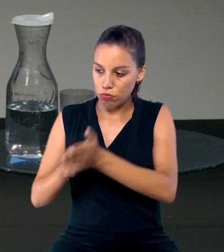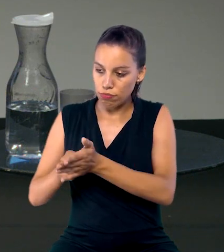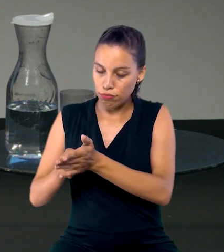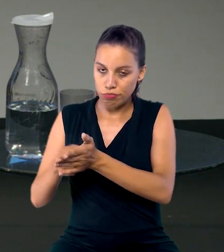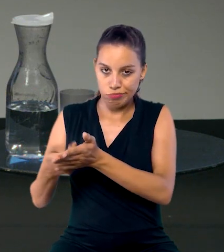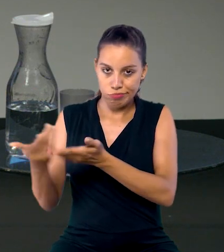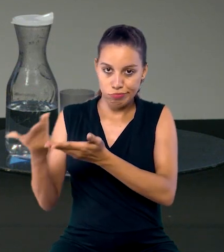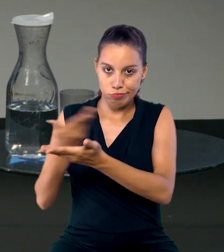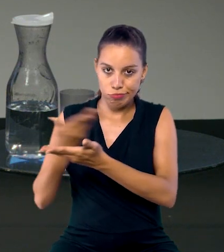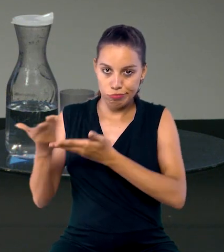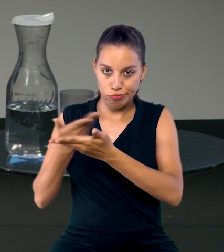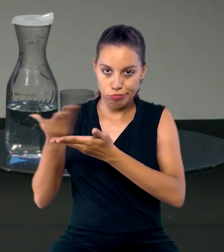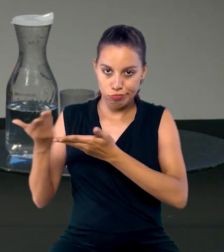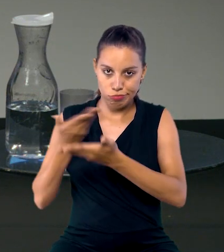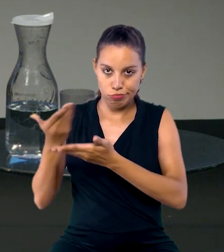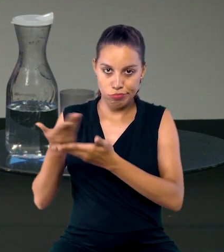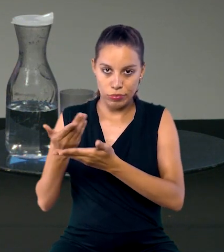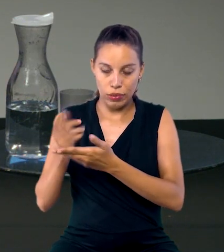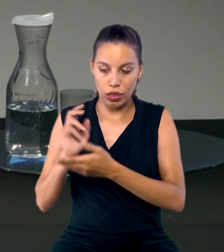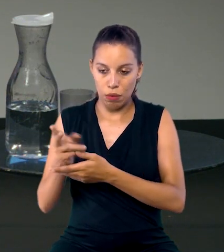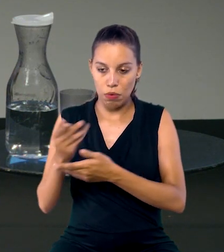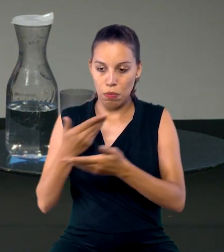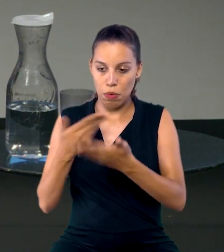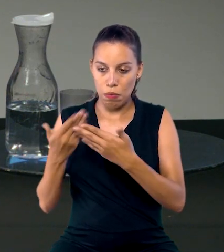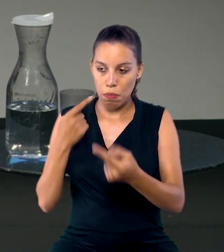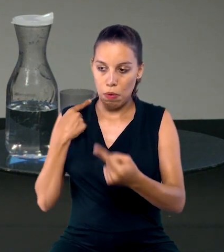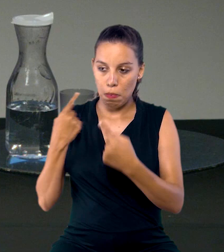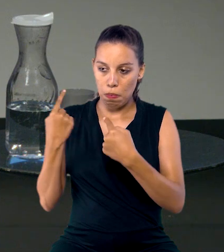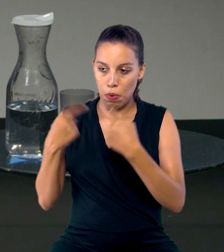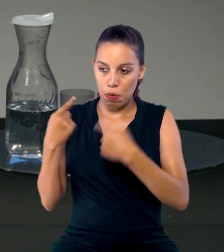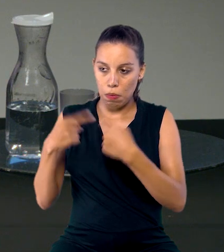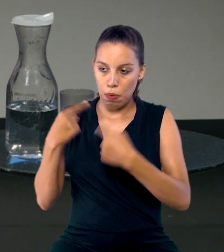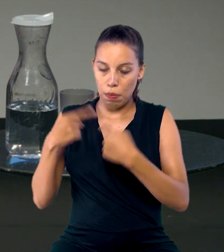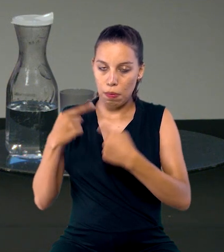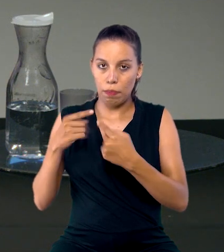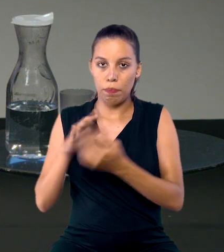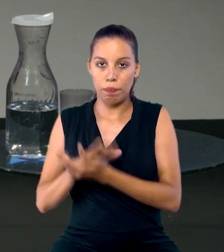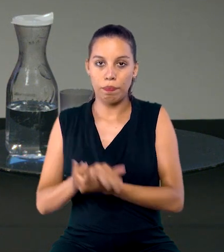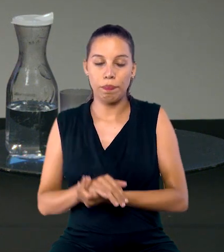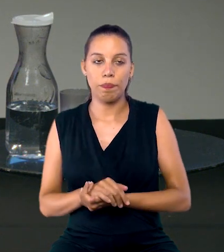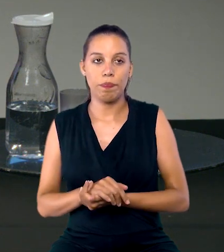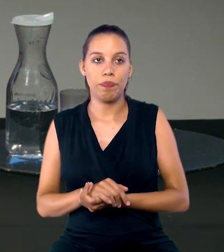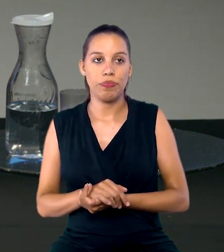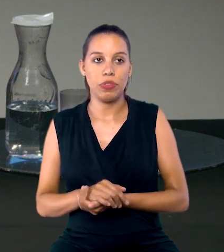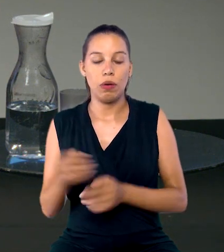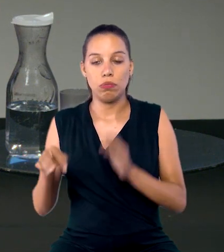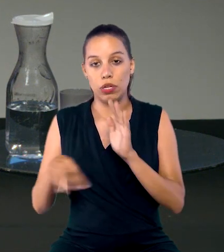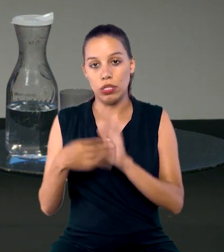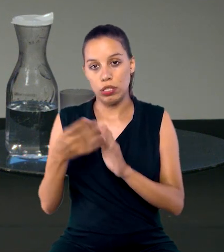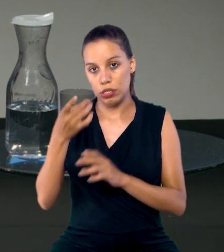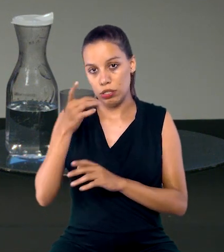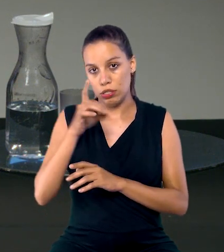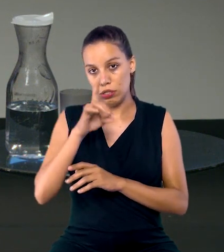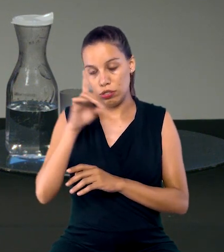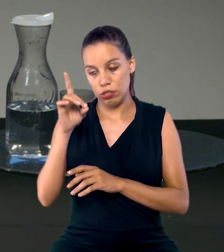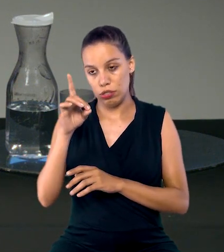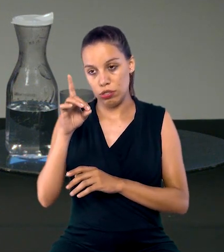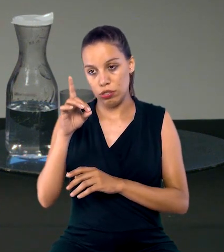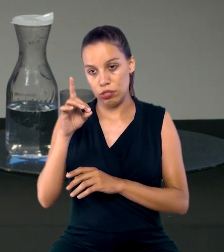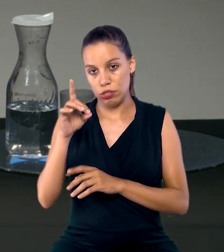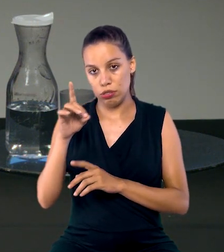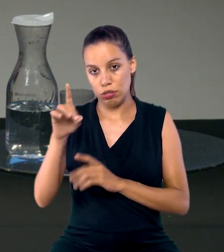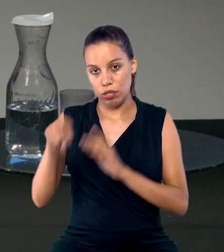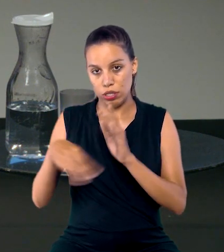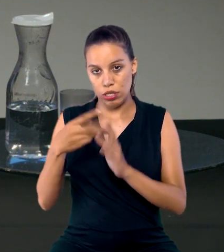de Suma Uma, que eles vão, né, a gente vai discutindo jornalismo no cotidiano. E no 3º encontro foi a Fran Baniwa.